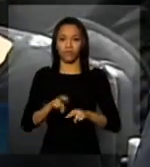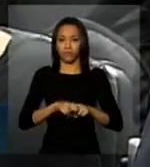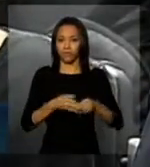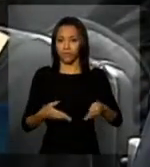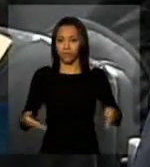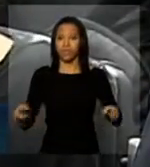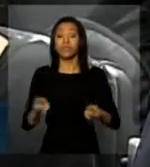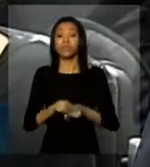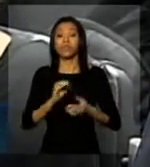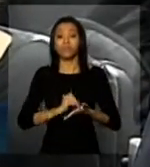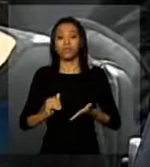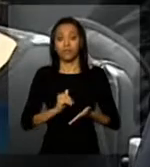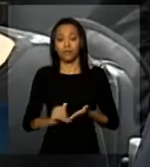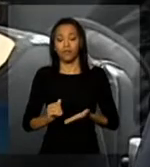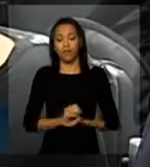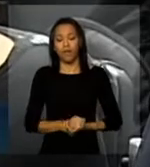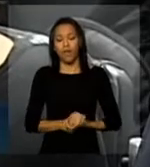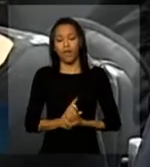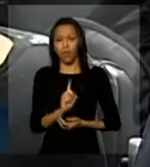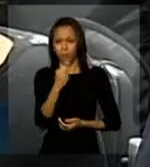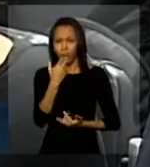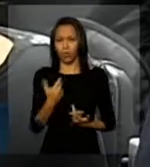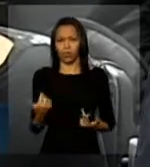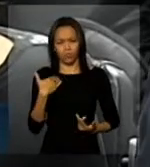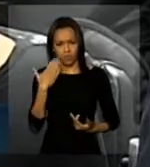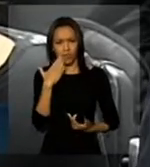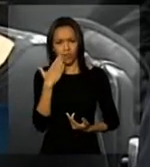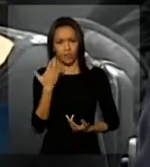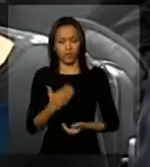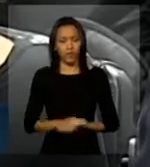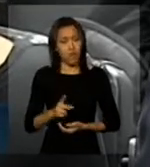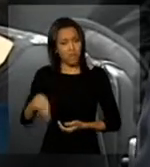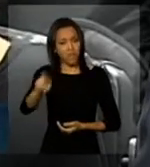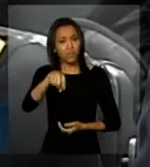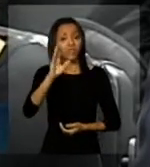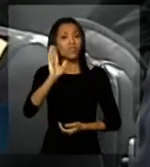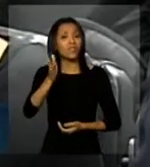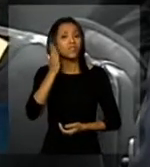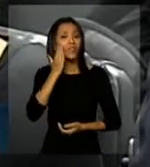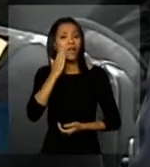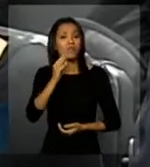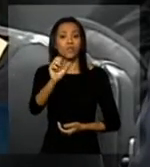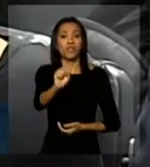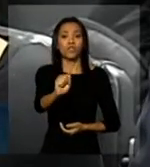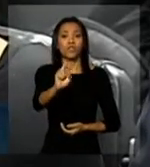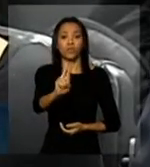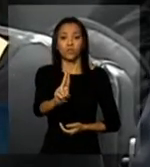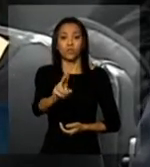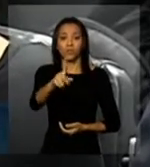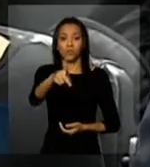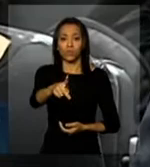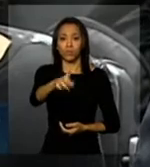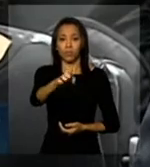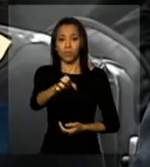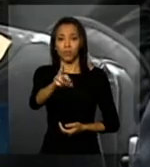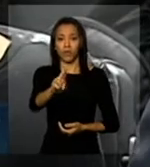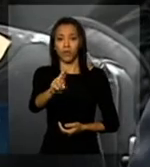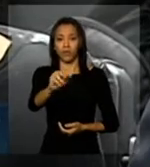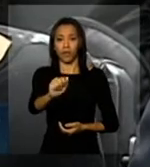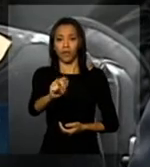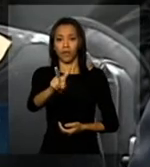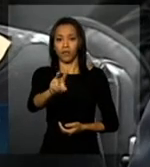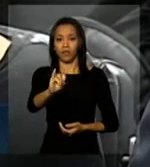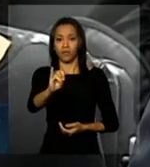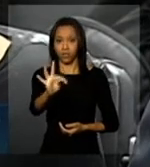Queria saber duas coisas. Uma, se os senhores estão prevendo superávit nas estatais. E